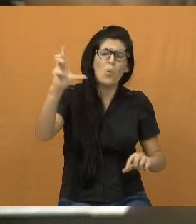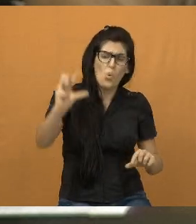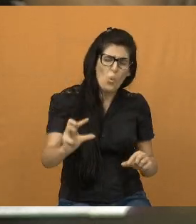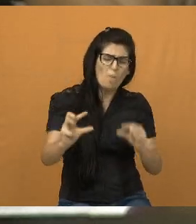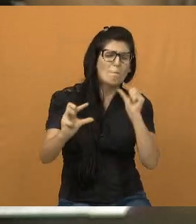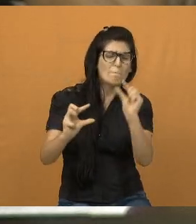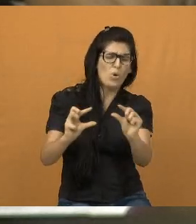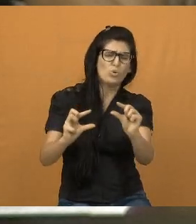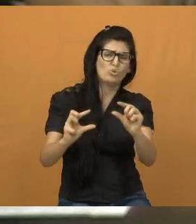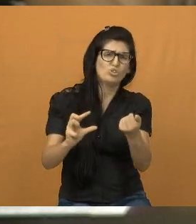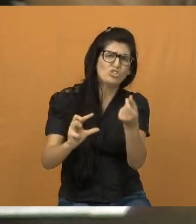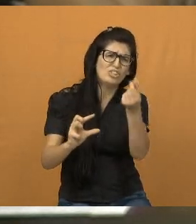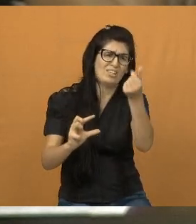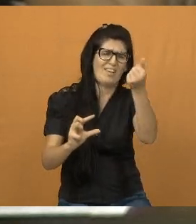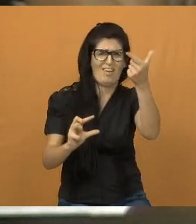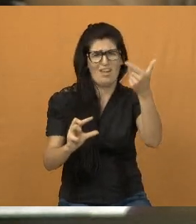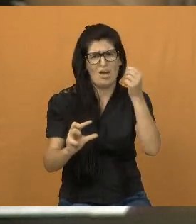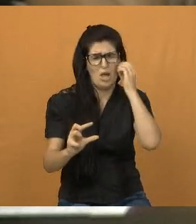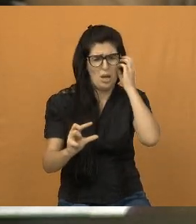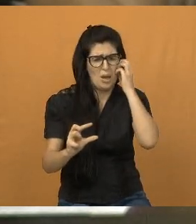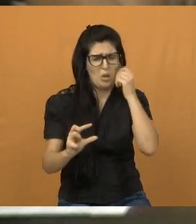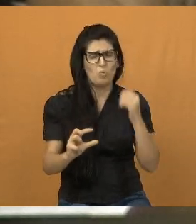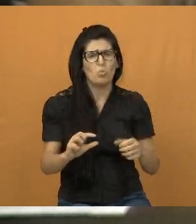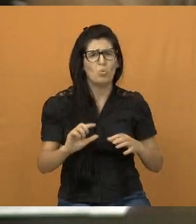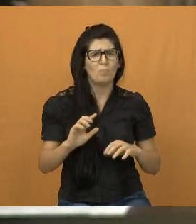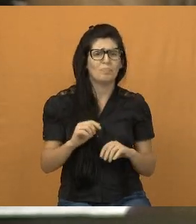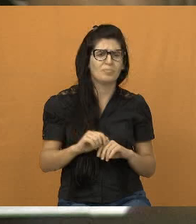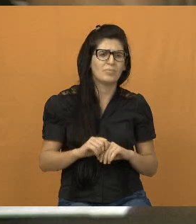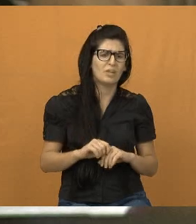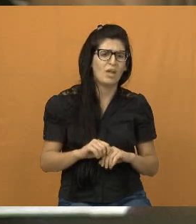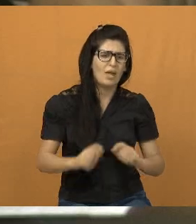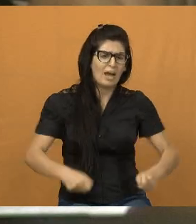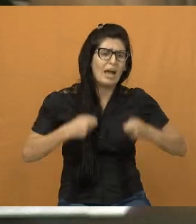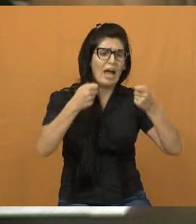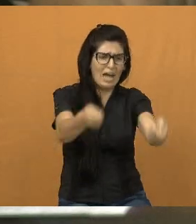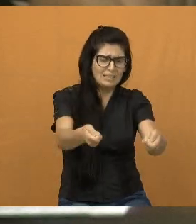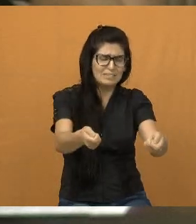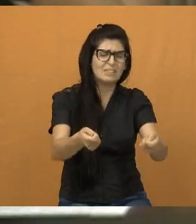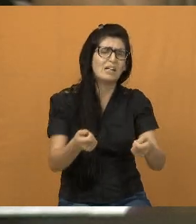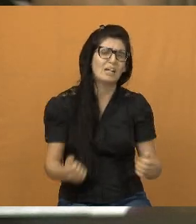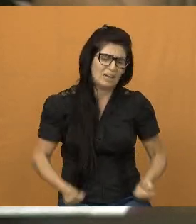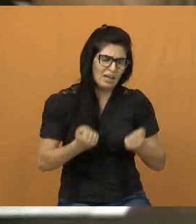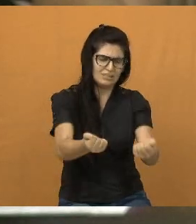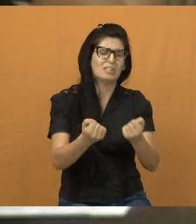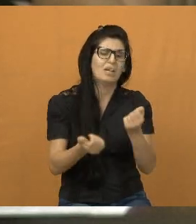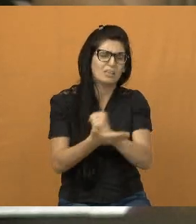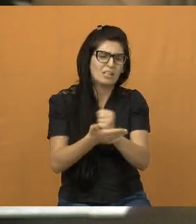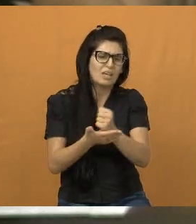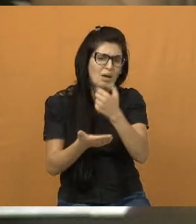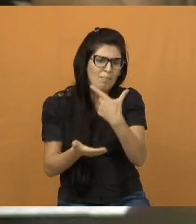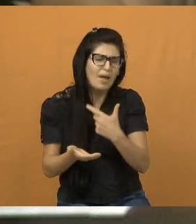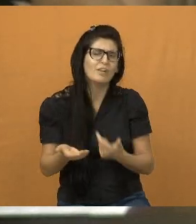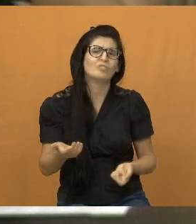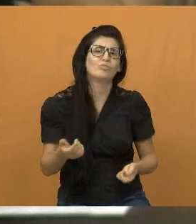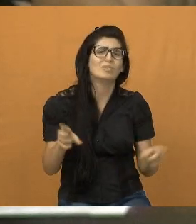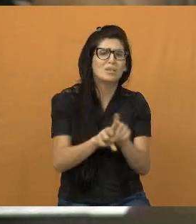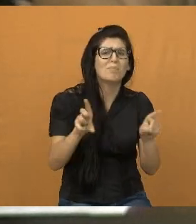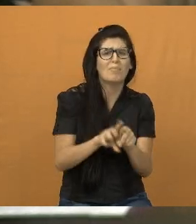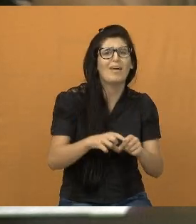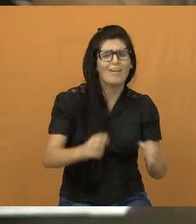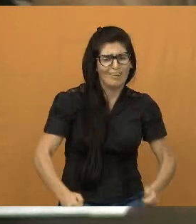apresentou, quase todo o dinheiro do remédio que a gente gasta para a cidade inteira, a gente gasta em ordem judicial